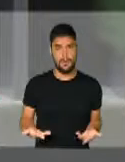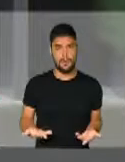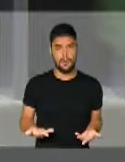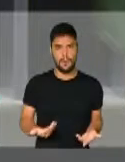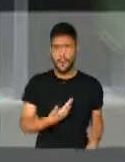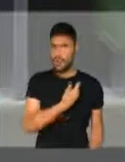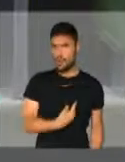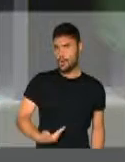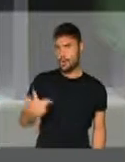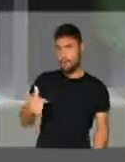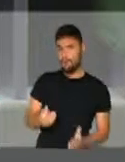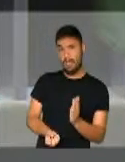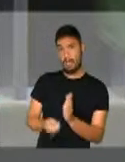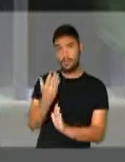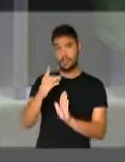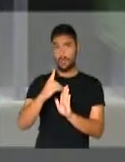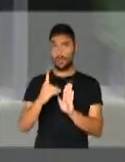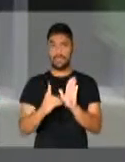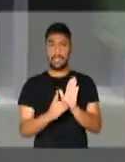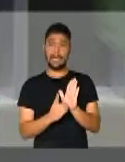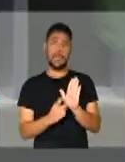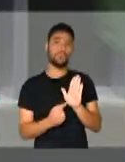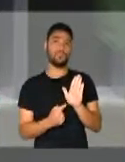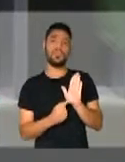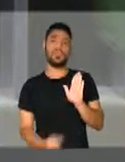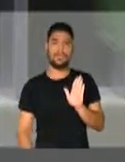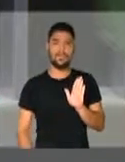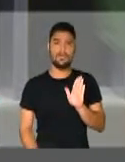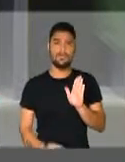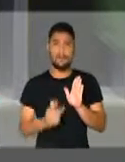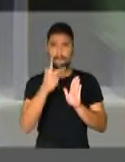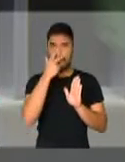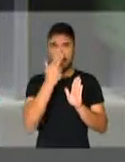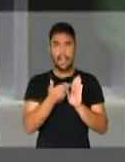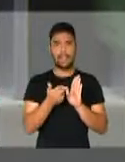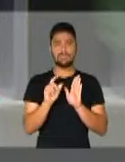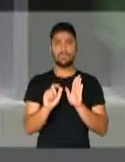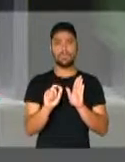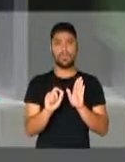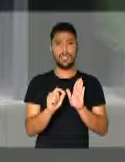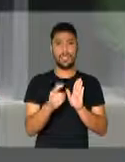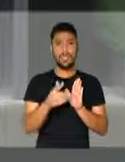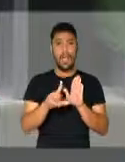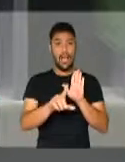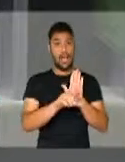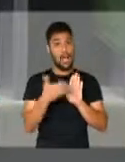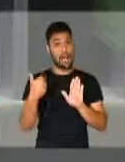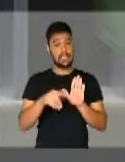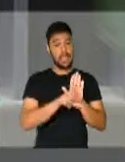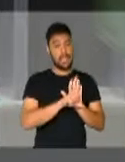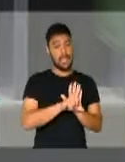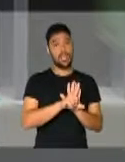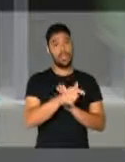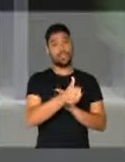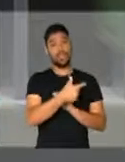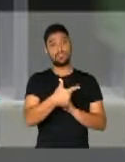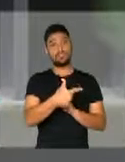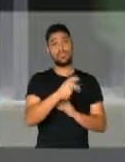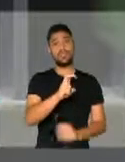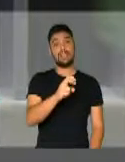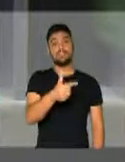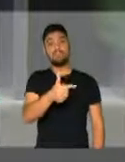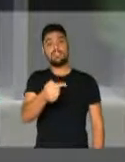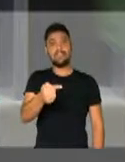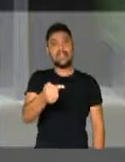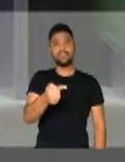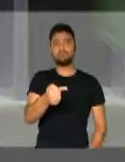que o governo fez editando esse decreto foi extrapolar os limites da lei número 12.527,